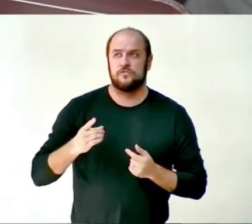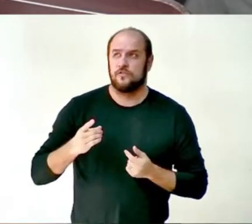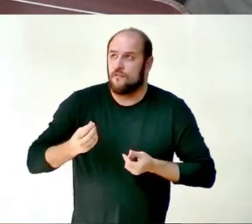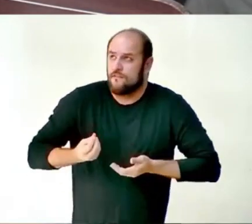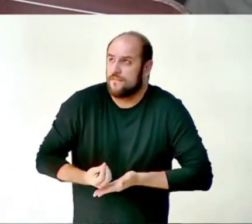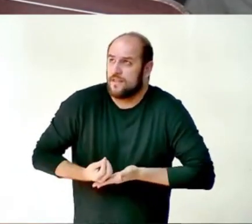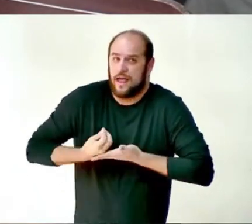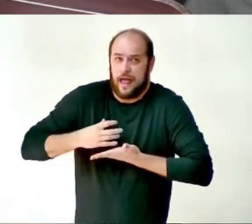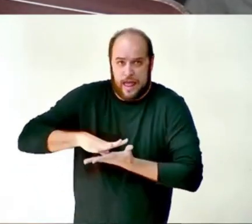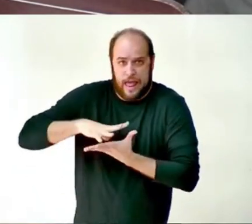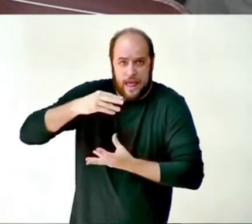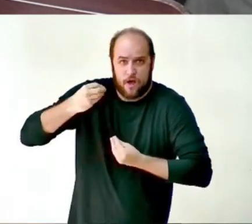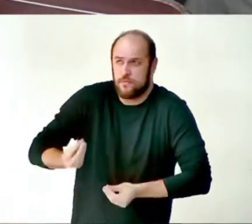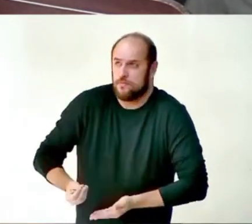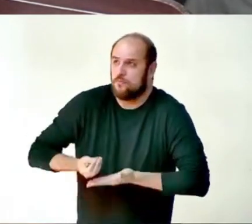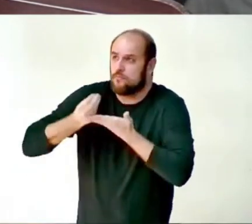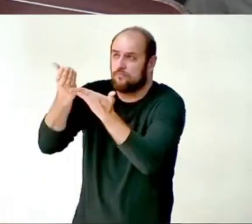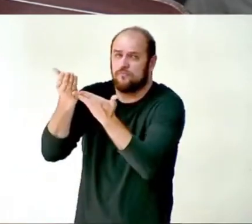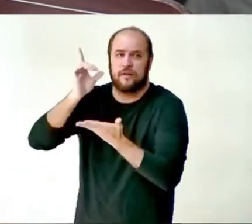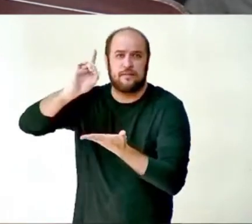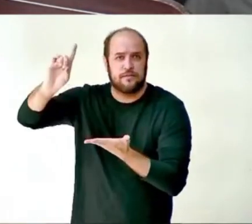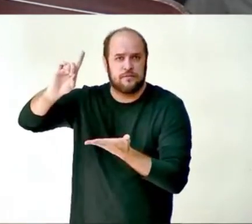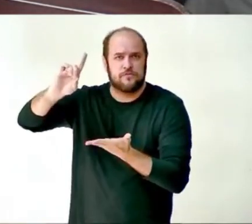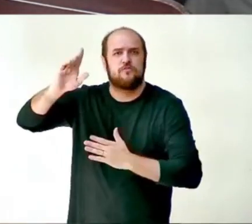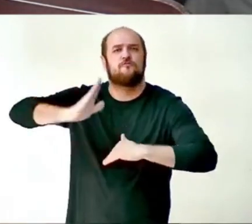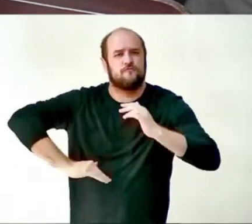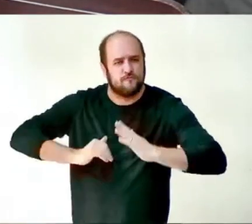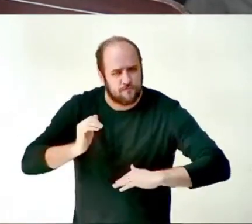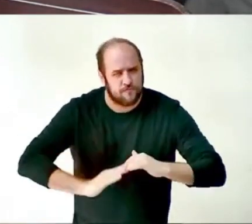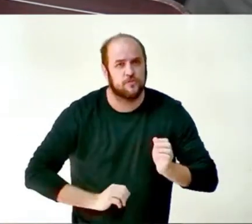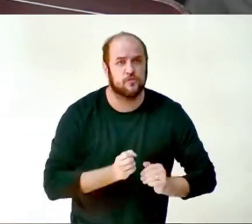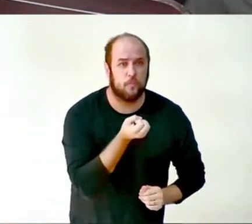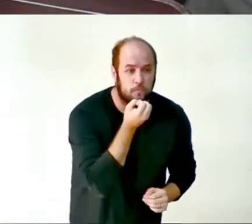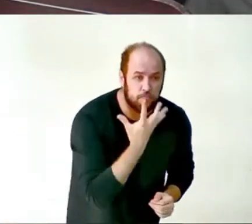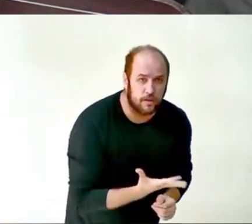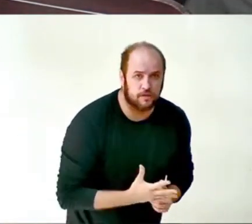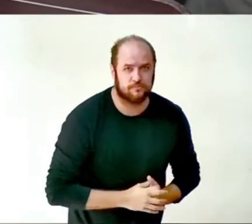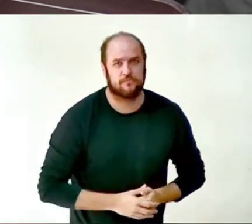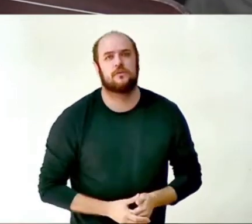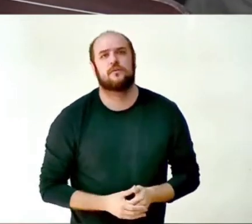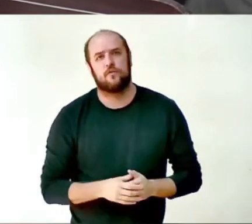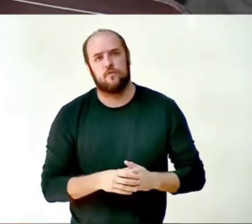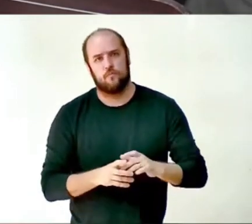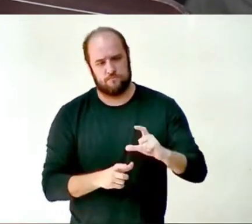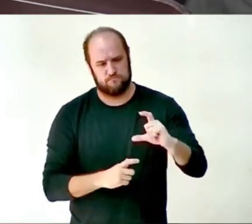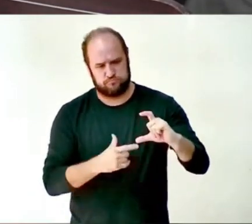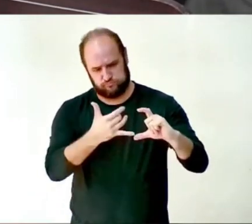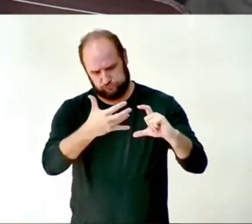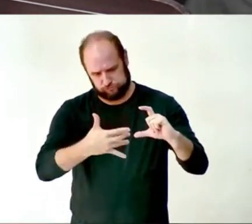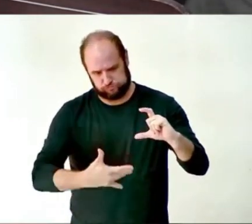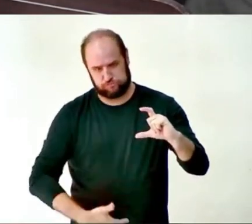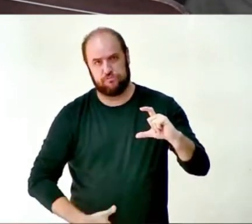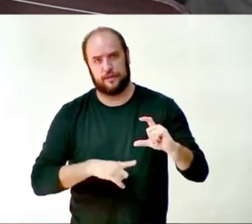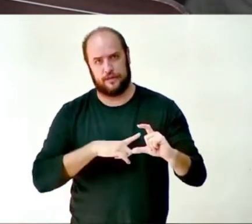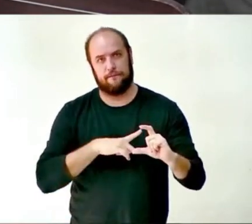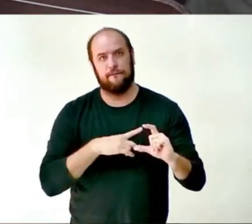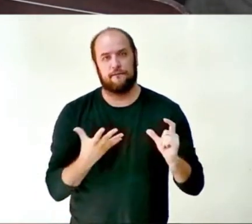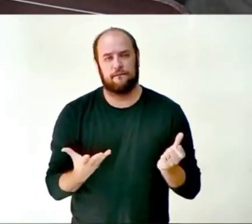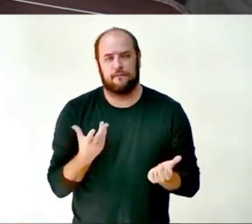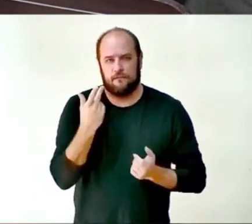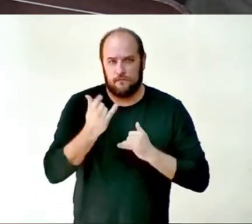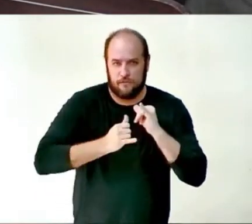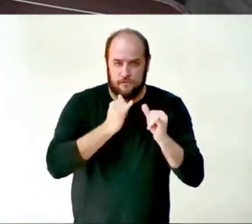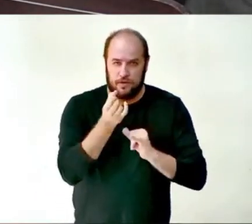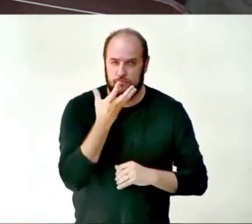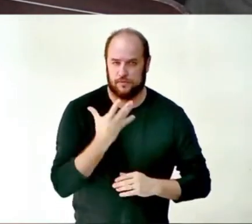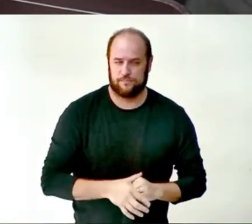na prática do bem. Então é uma passagem longa que fala sobre o bem. Irmãos, não tem ninguém